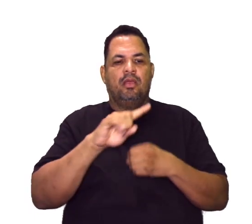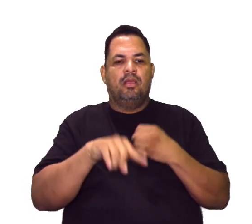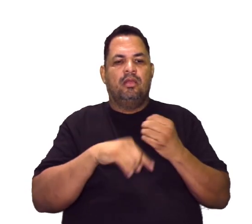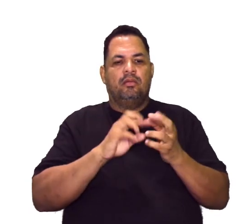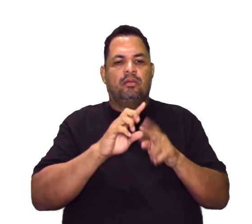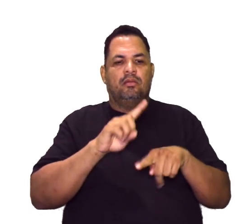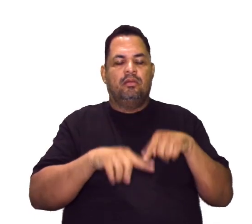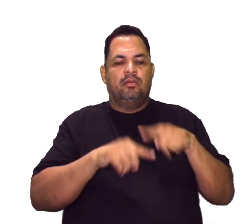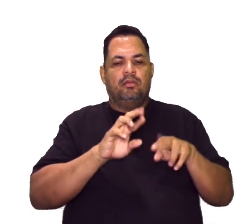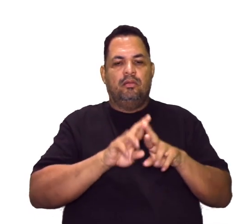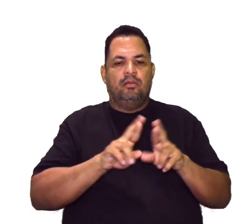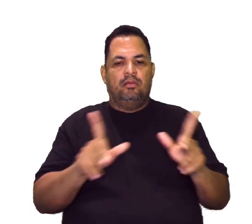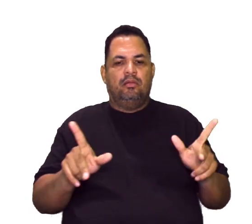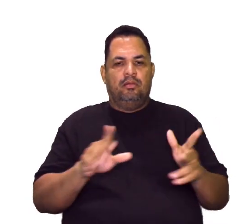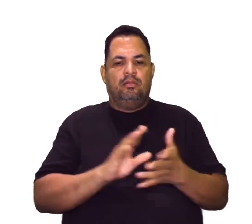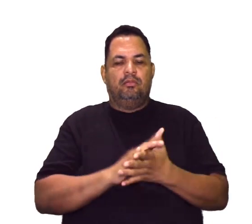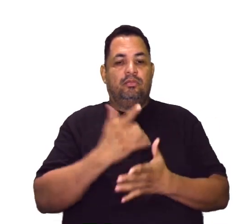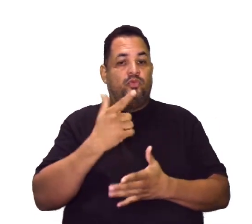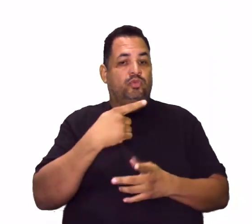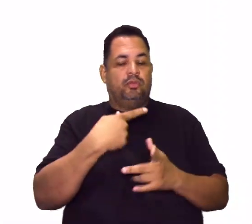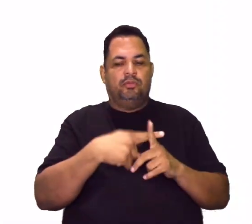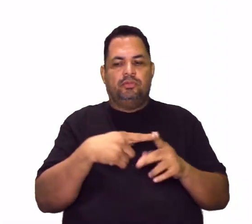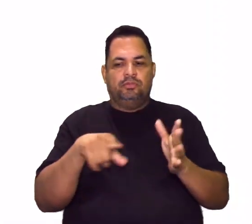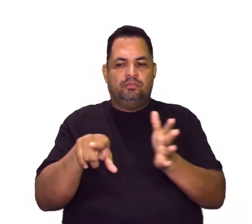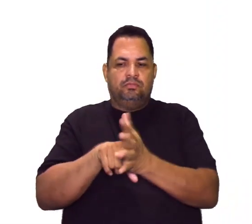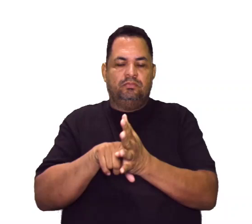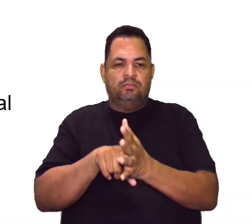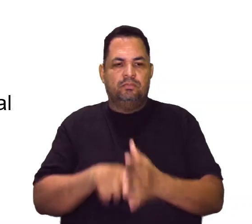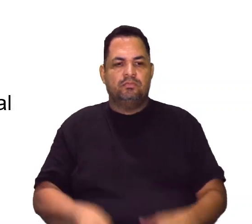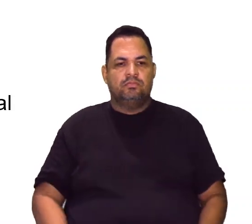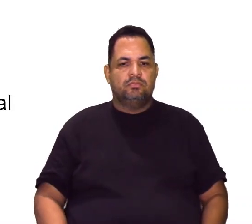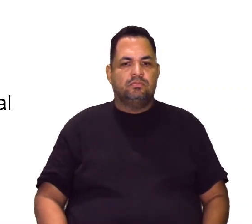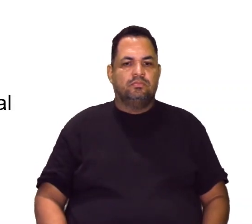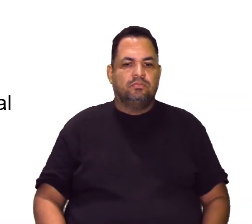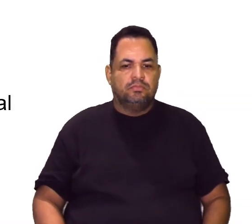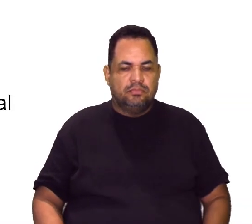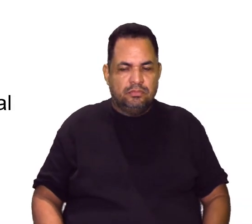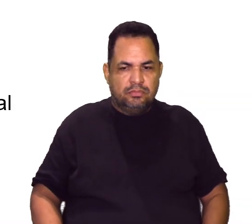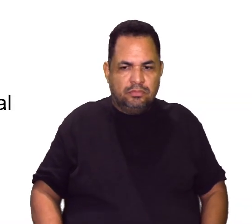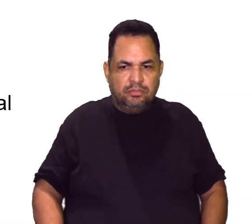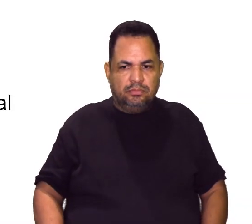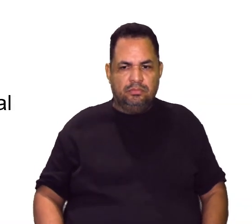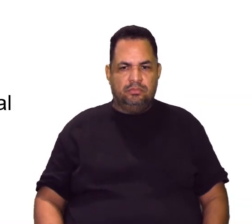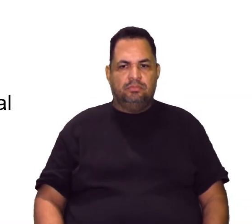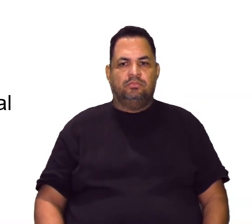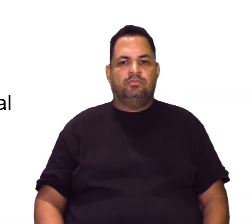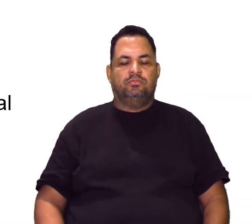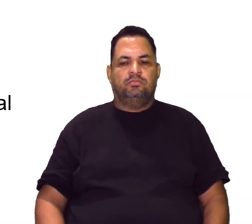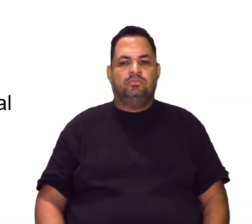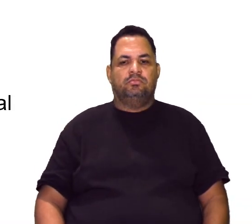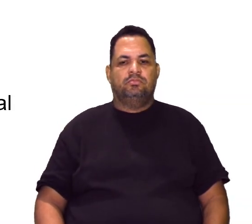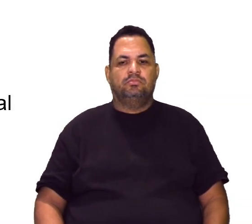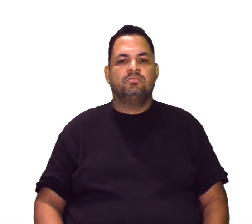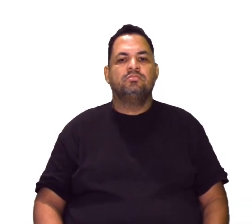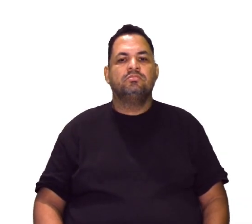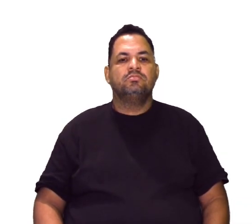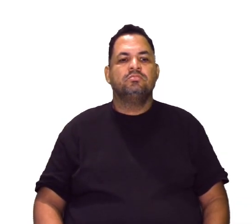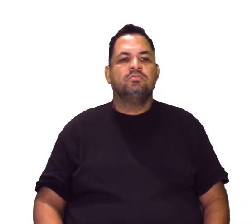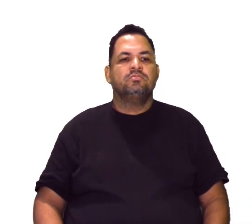portanto, ela também é apolar, ok? Então, a molécula C e D.